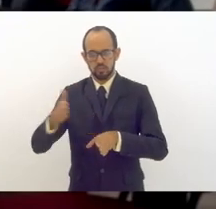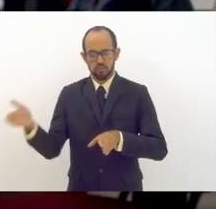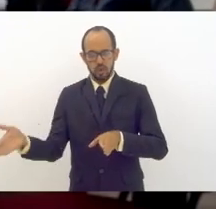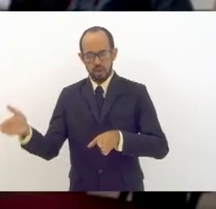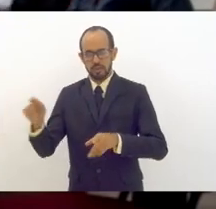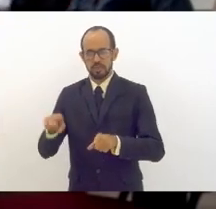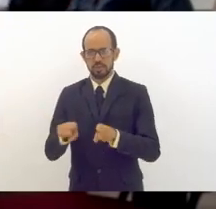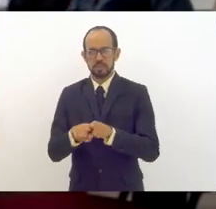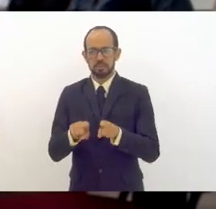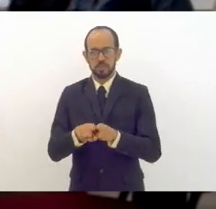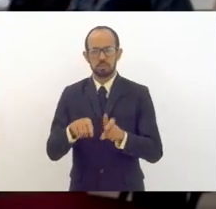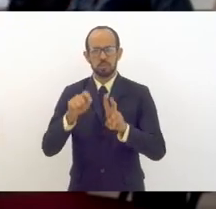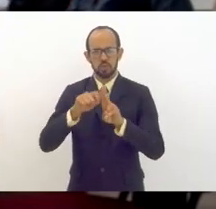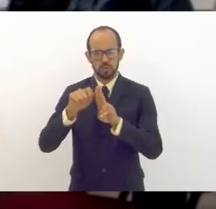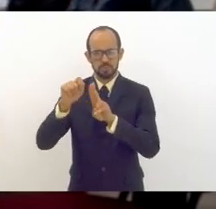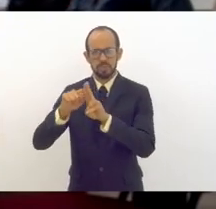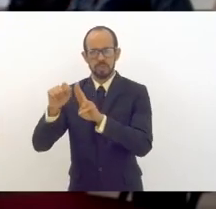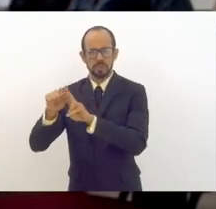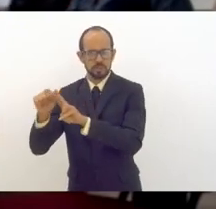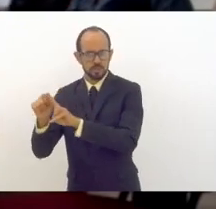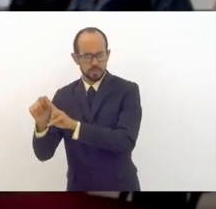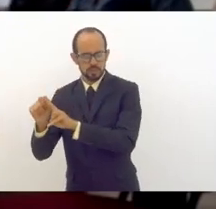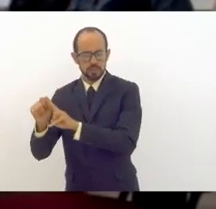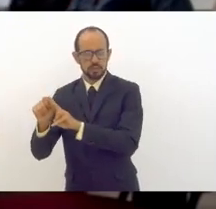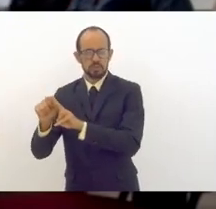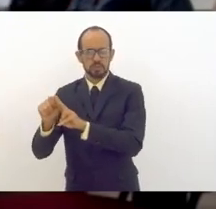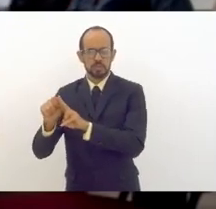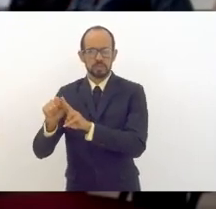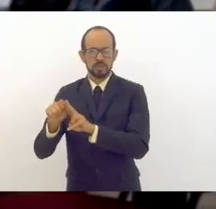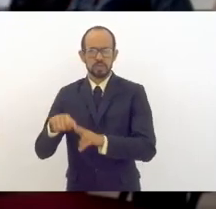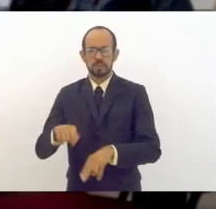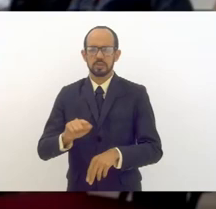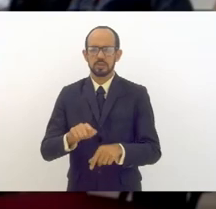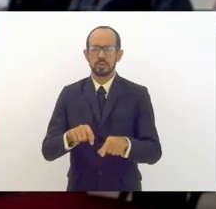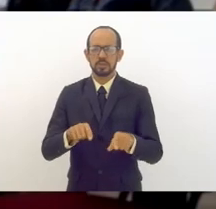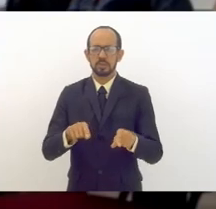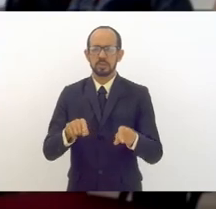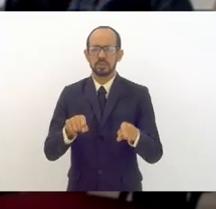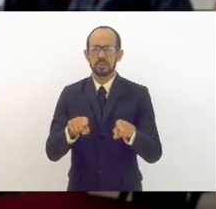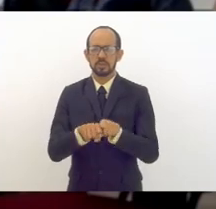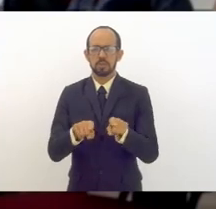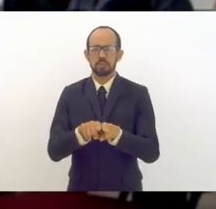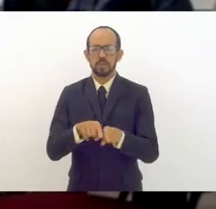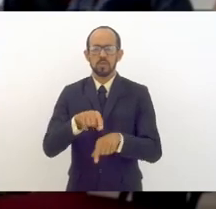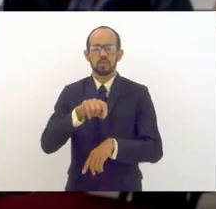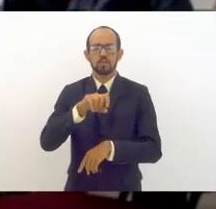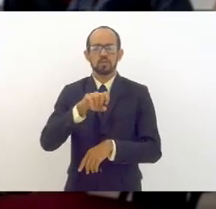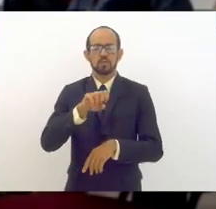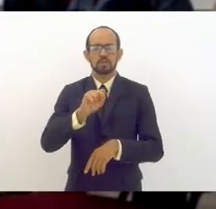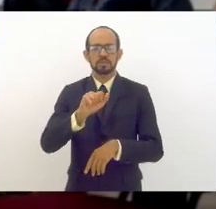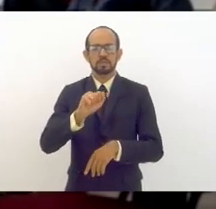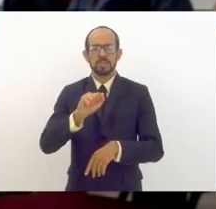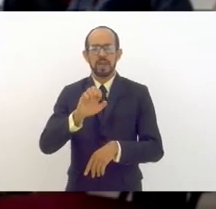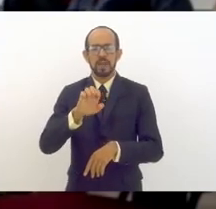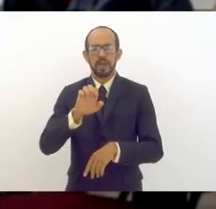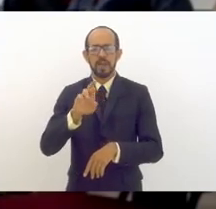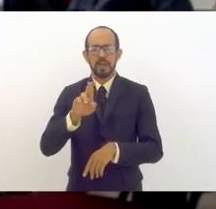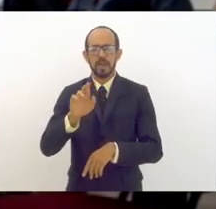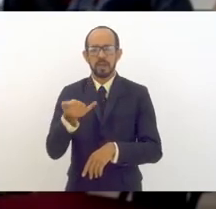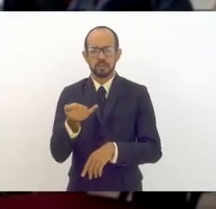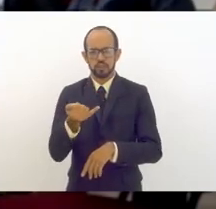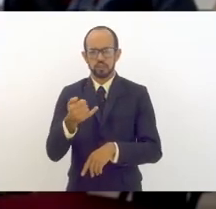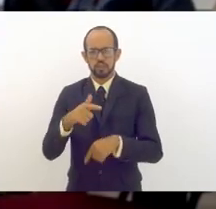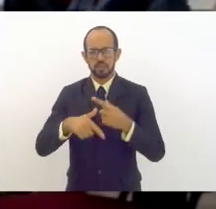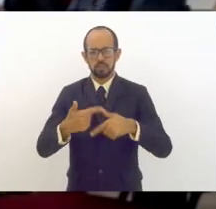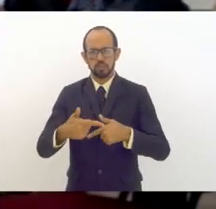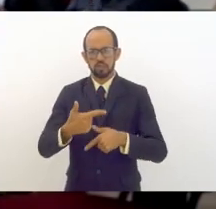bimestrais, né, que eram conhecidas como Saerginho, e uma avaliação anual, que era o Saerg. Em 2016,